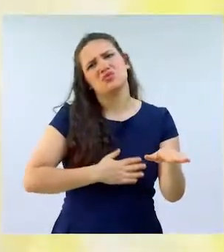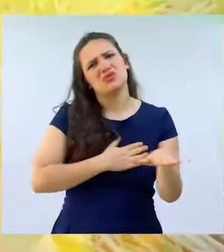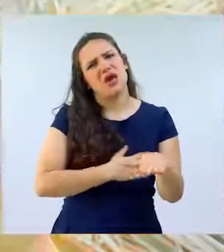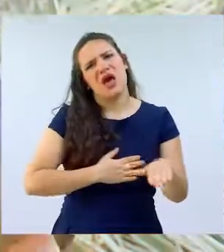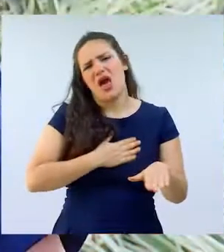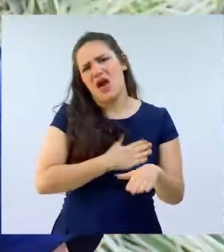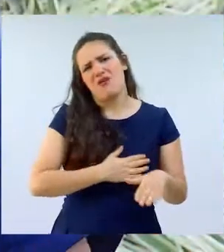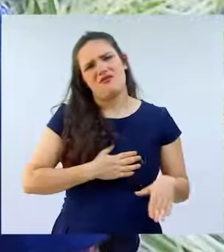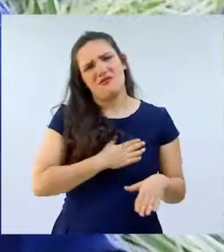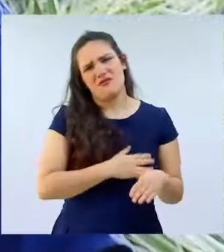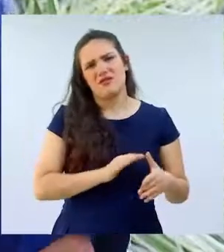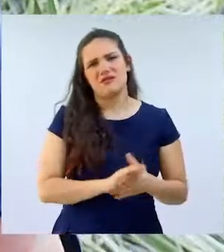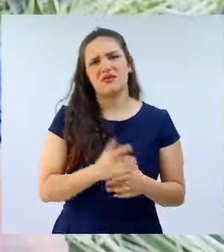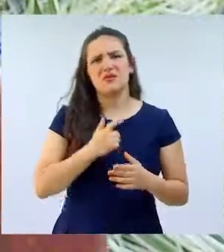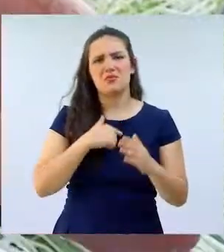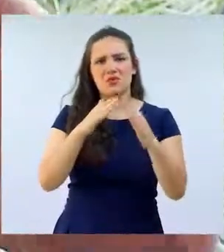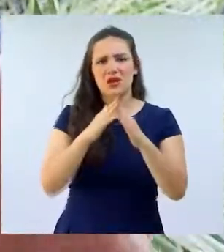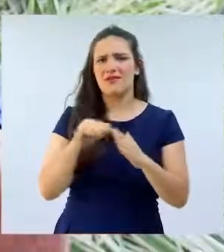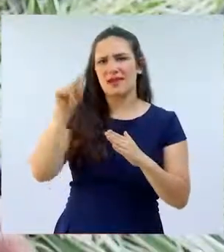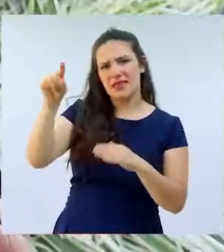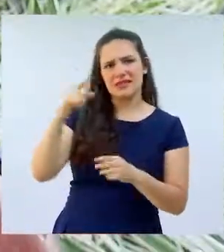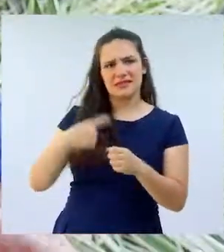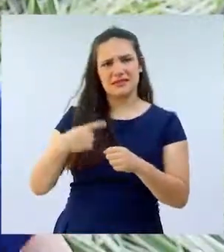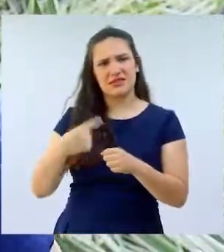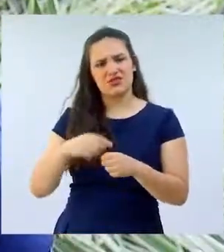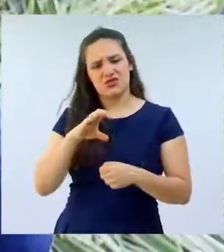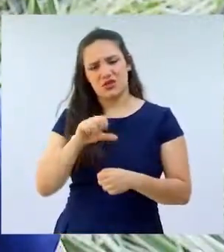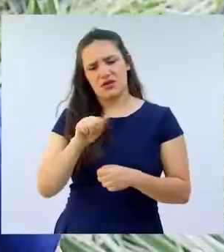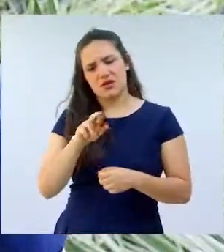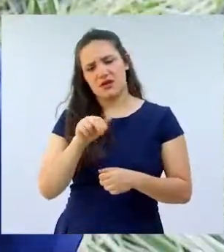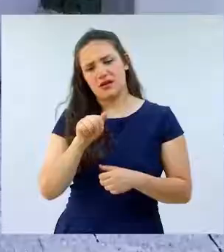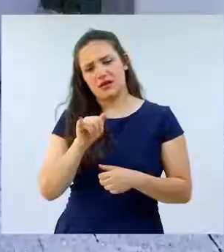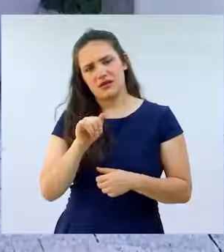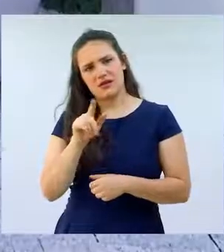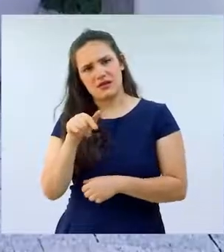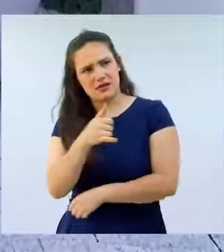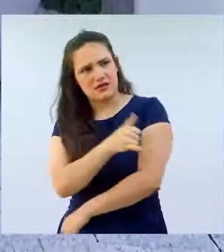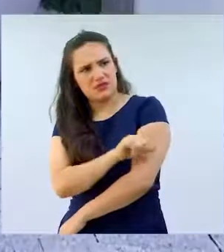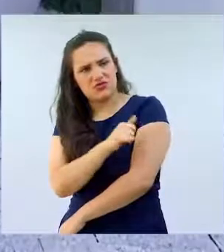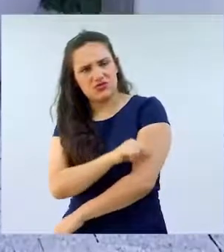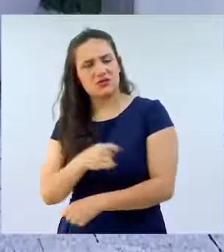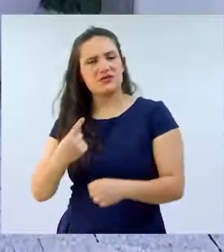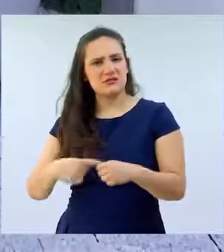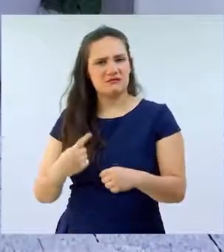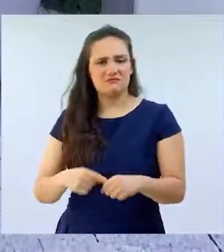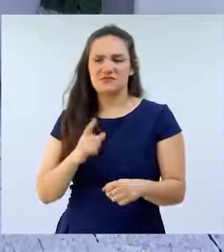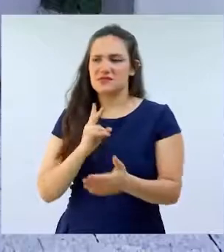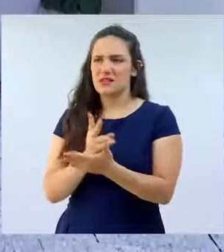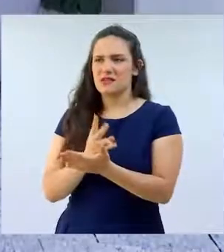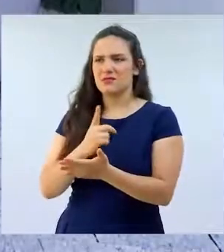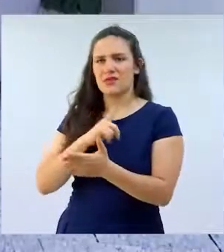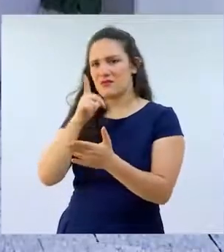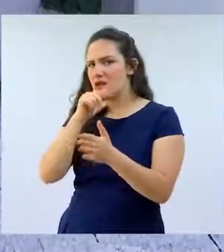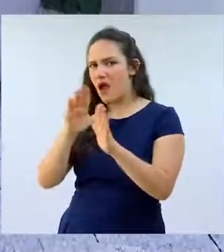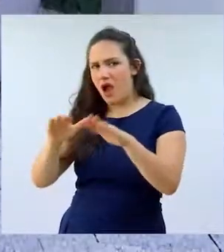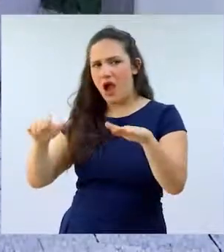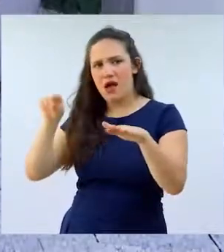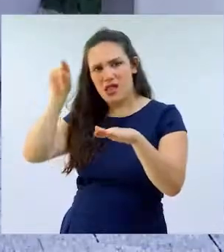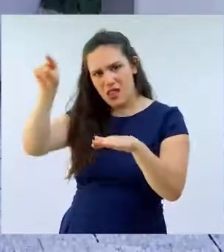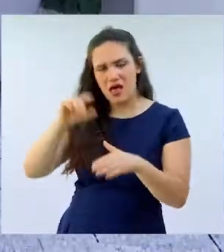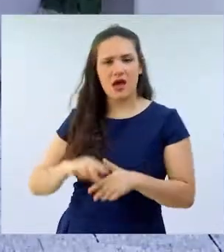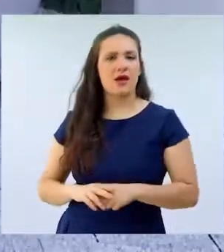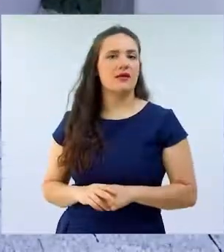lá jogava futebol de praia, morava em Caraí, né? E muito mar, muita gente era muito ligada ao mar,